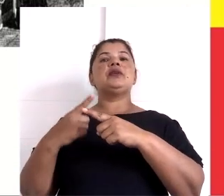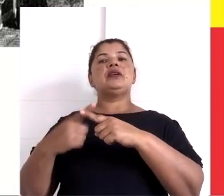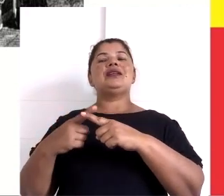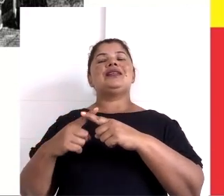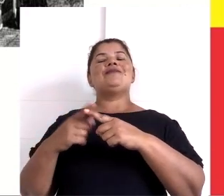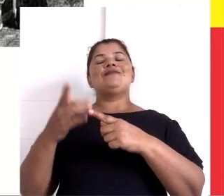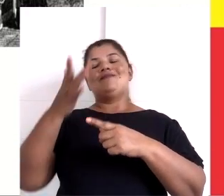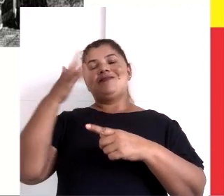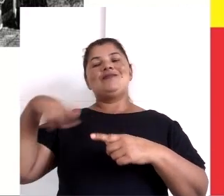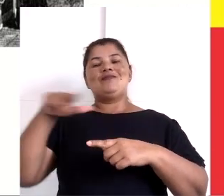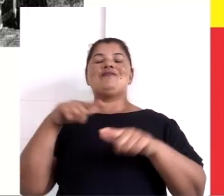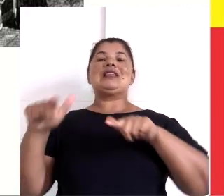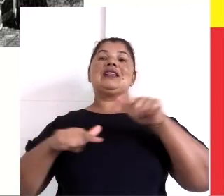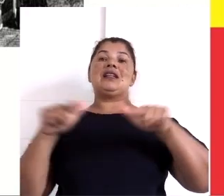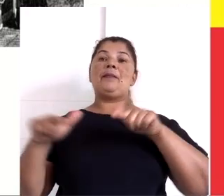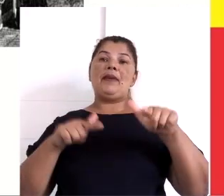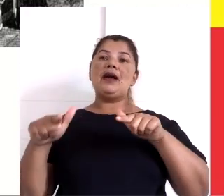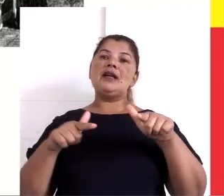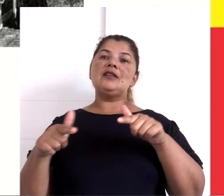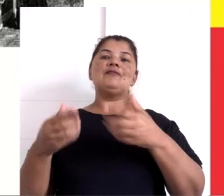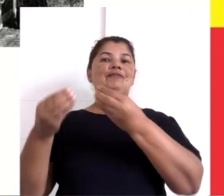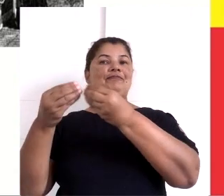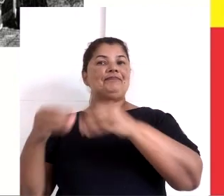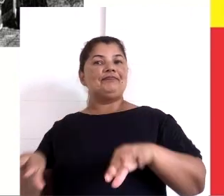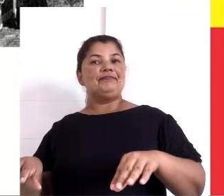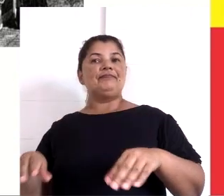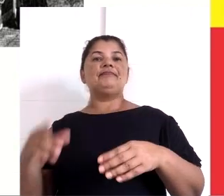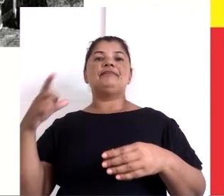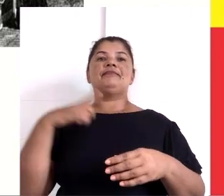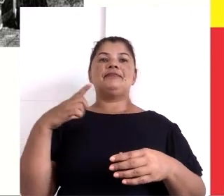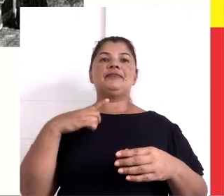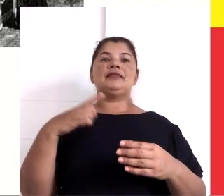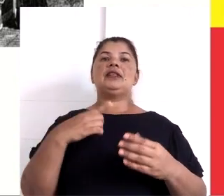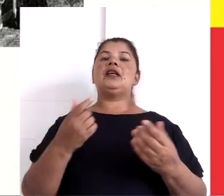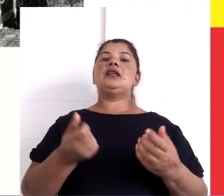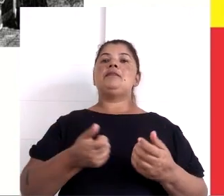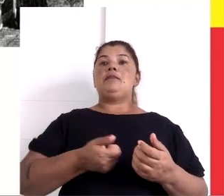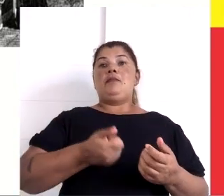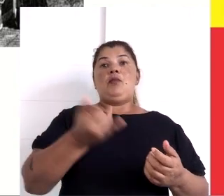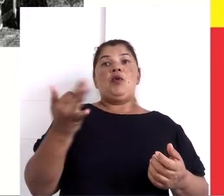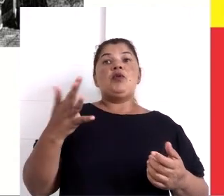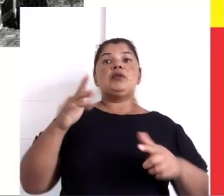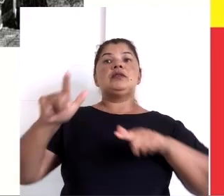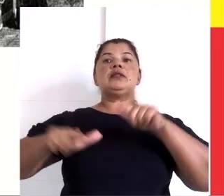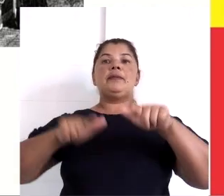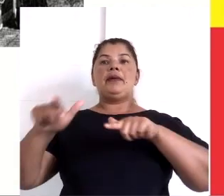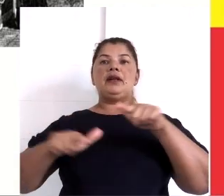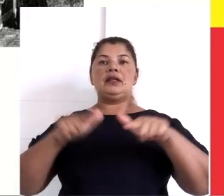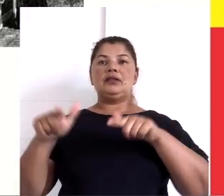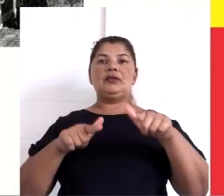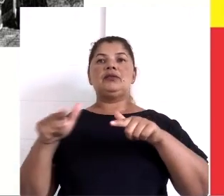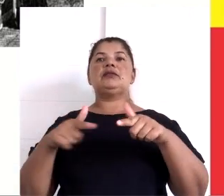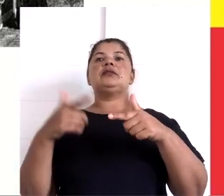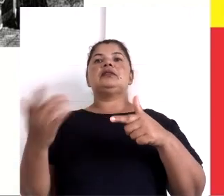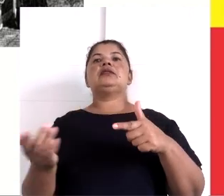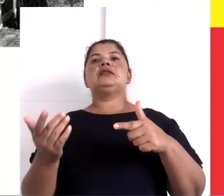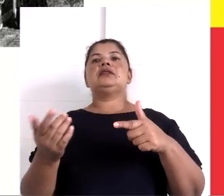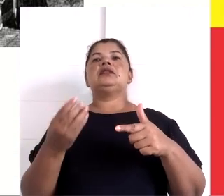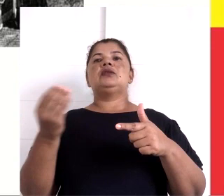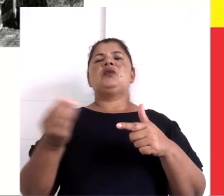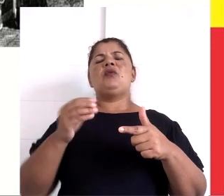comparado à questão do trabalho, tá? Enquanto de um lado você vê uma grande quantidade de trabalhadores, né, em